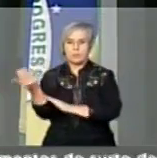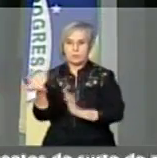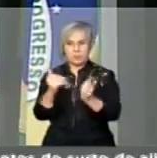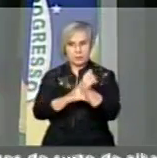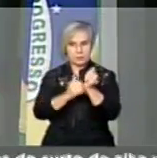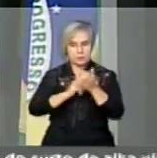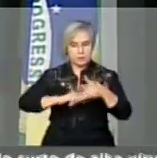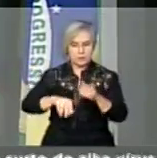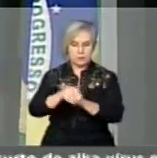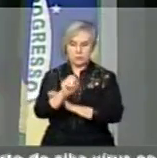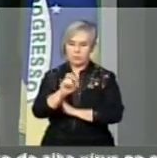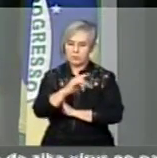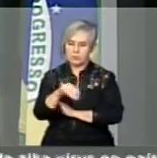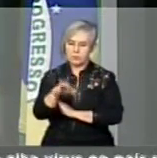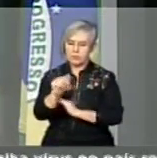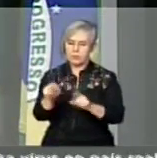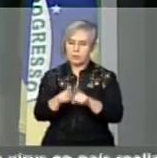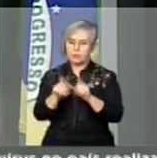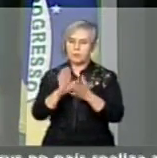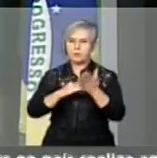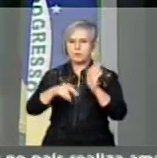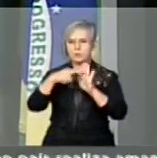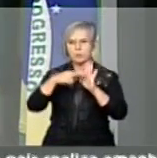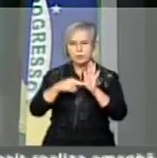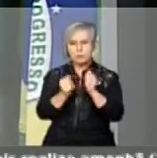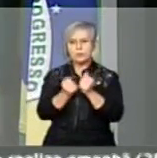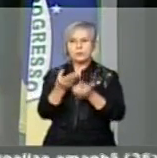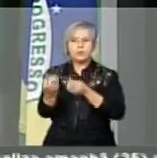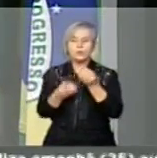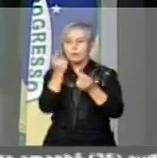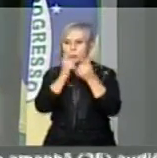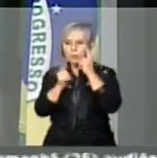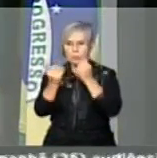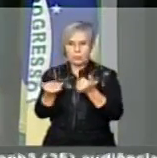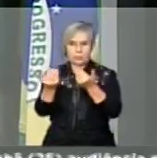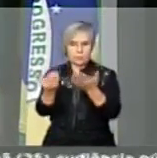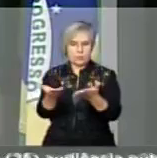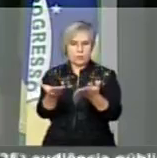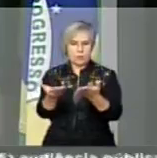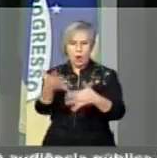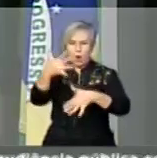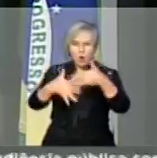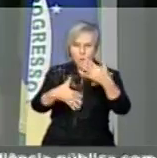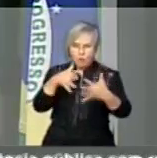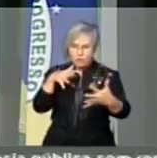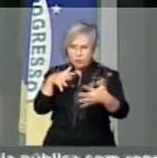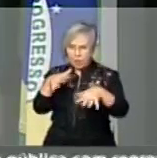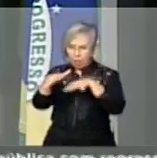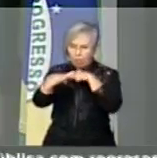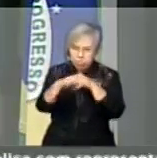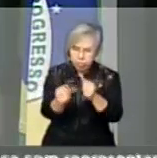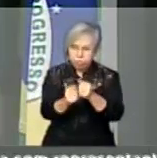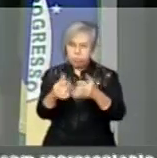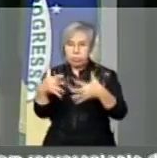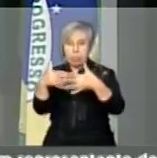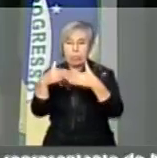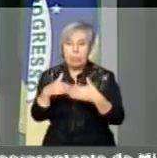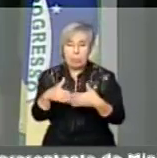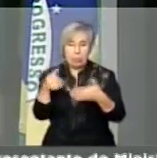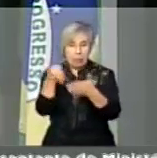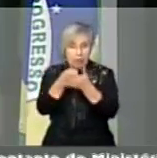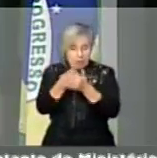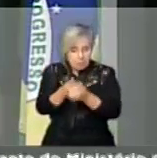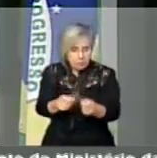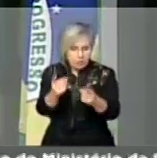forma adequada todos os procedimentos e fluxos de entrega, sem atropelos ou com pedidos de última hora